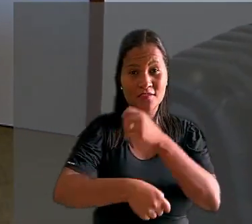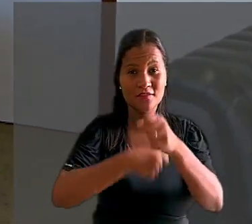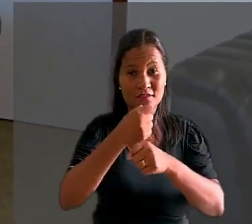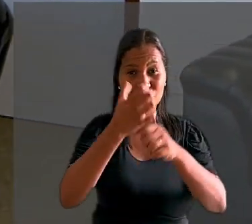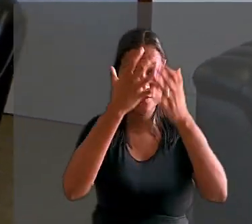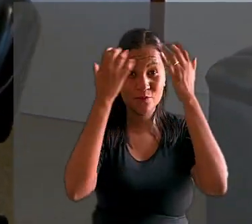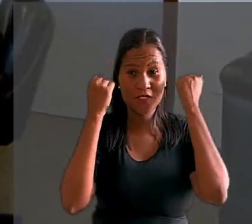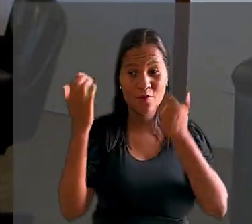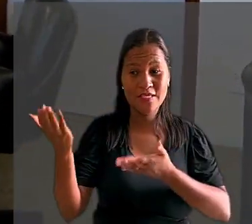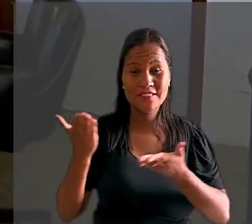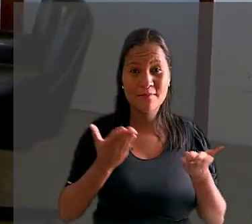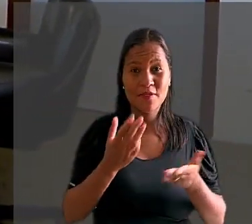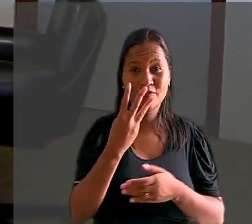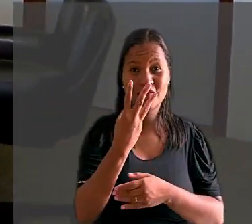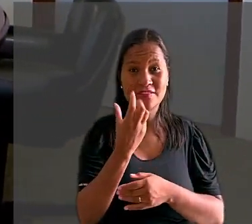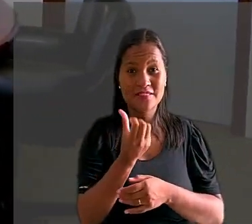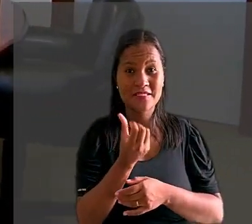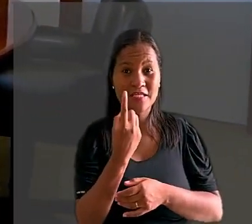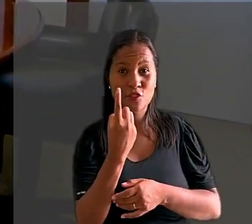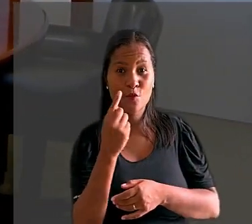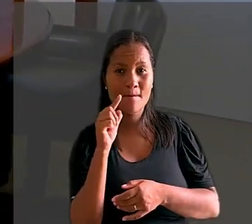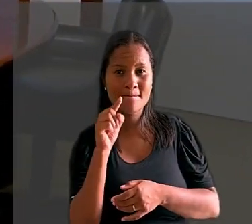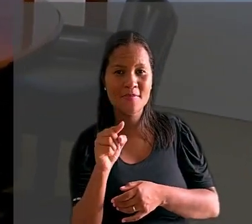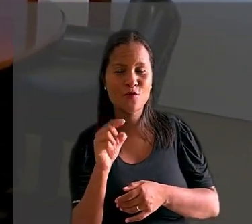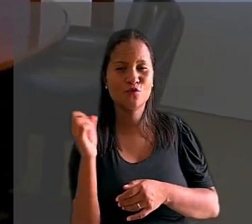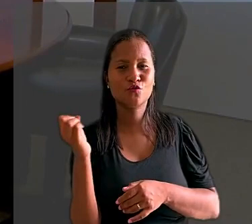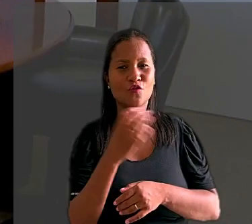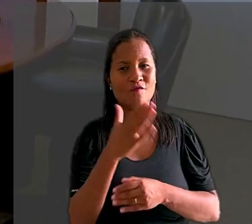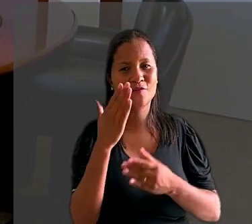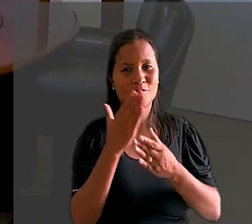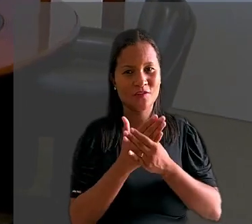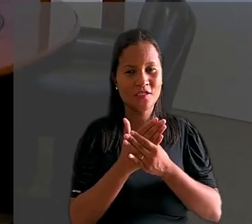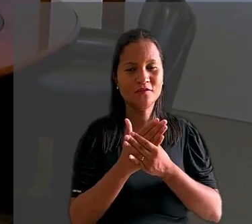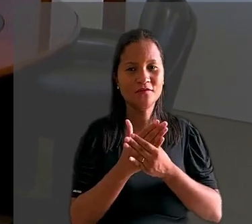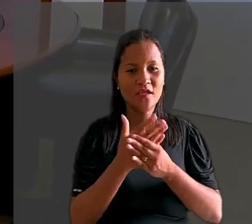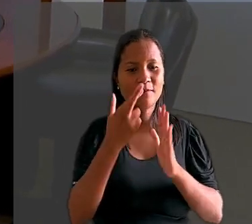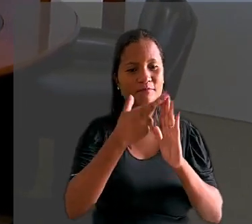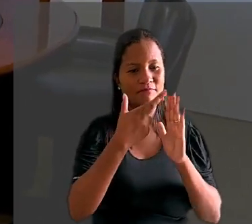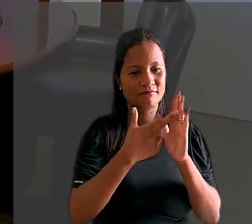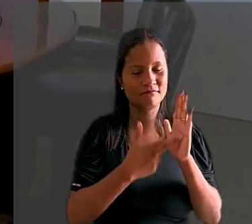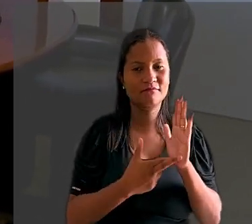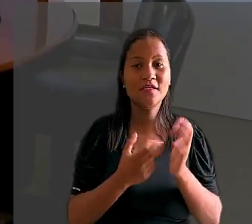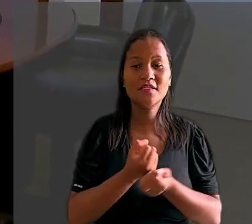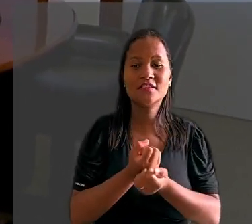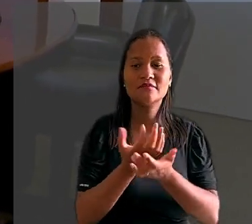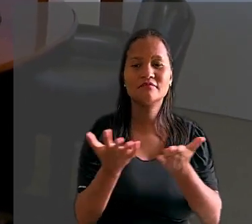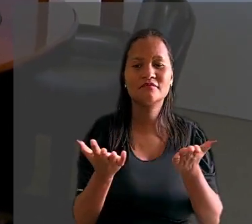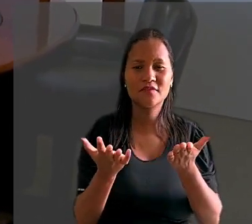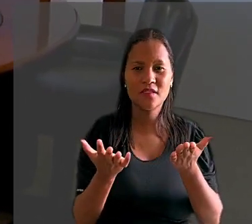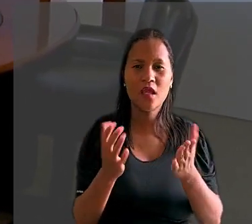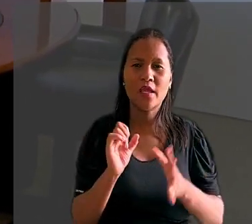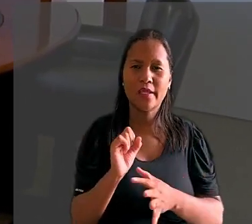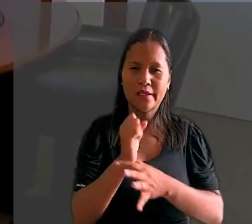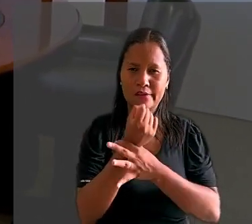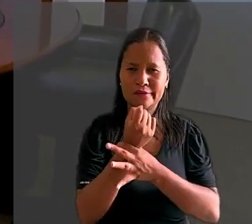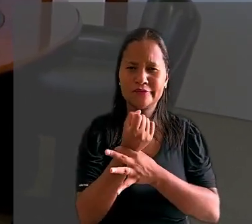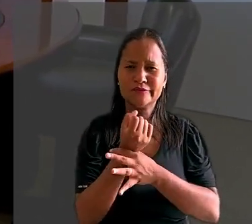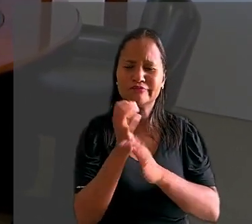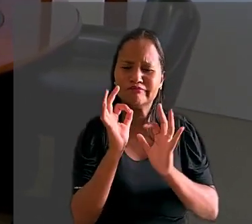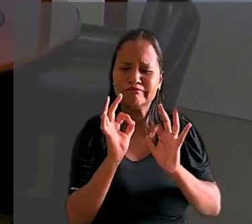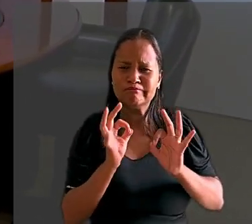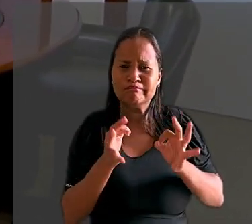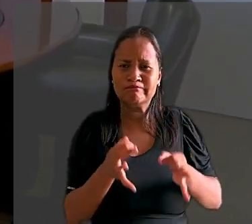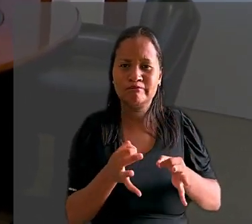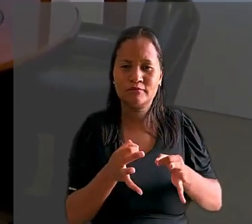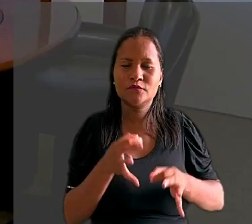só este ano, o tribunal recebeu 361 mil novos casos. O critério na distribuição